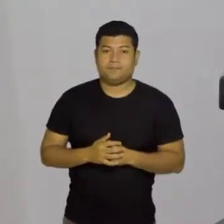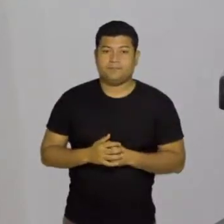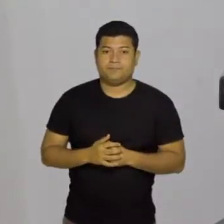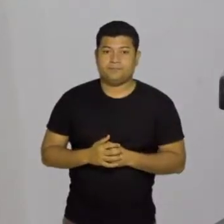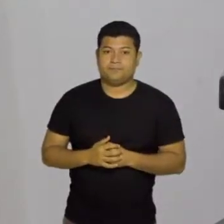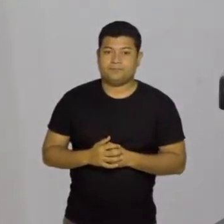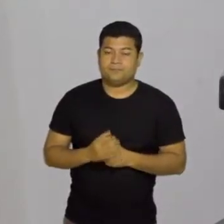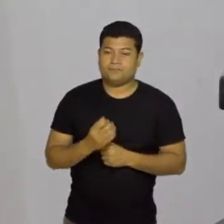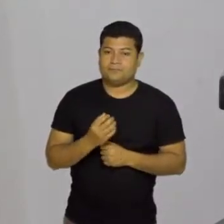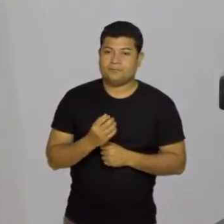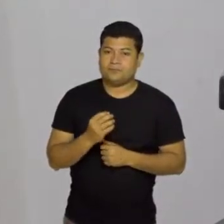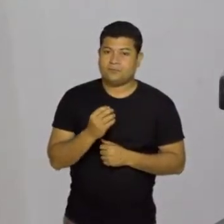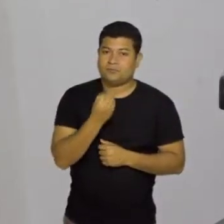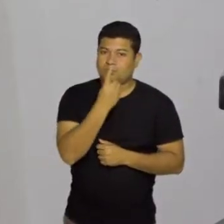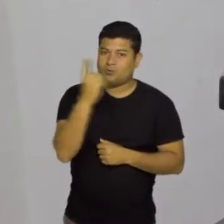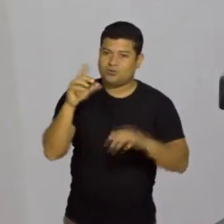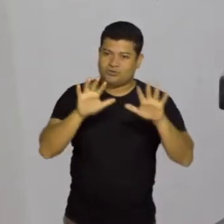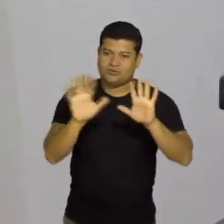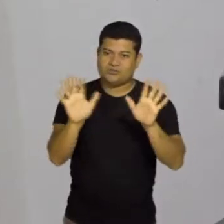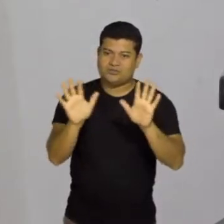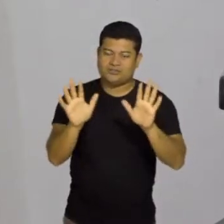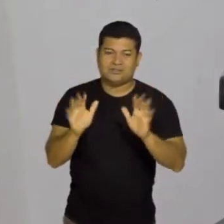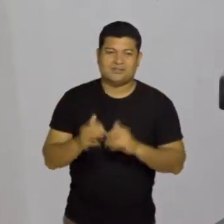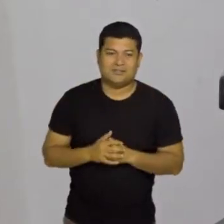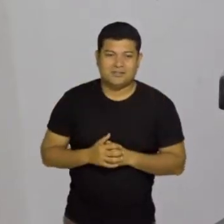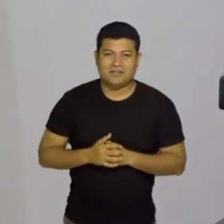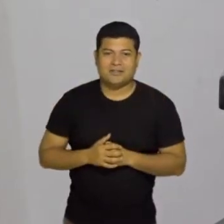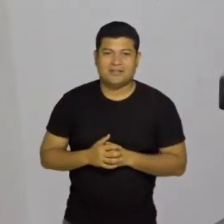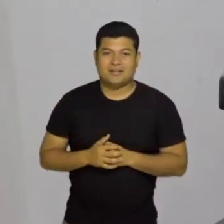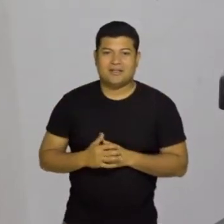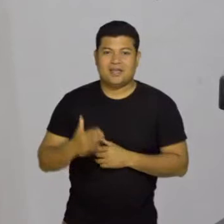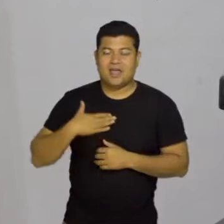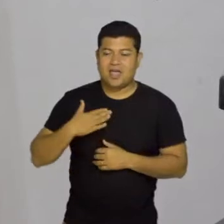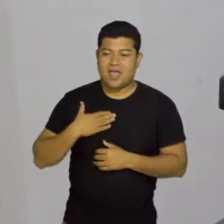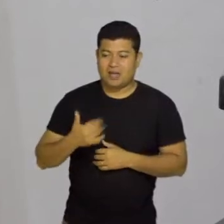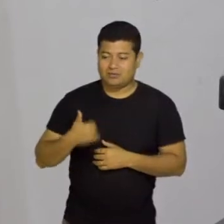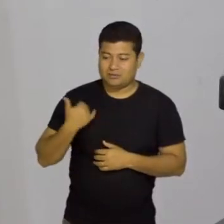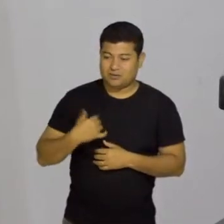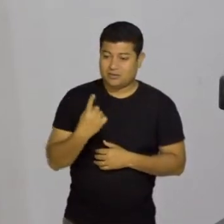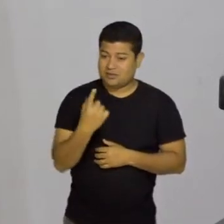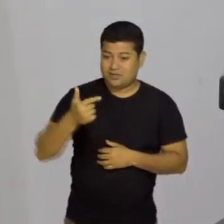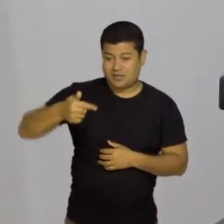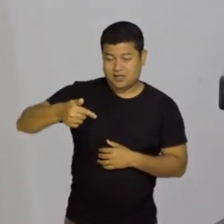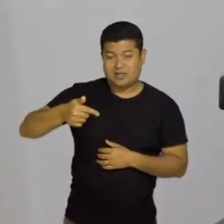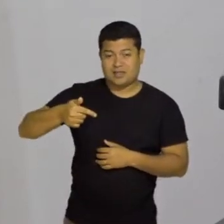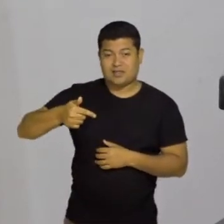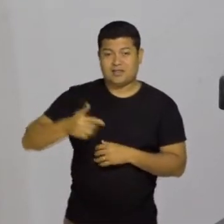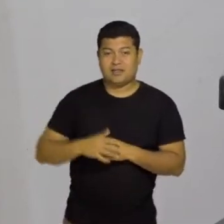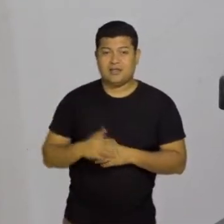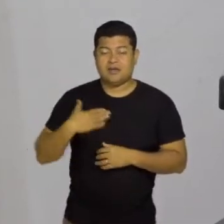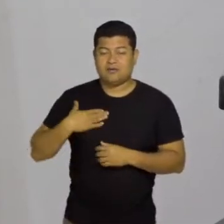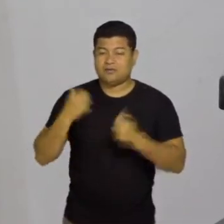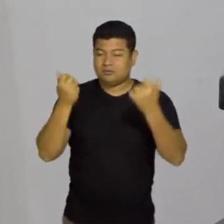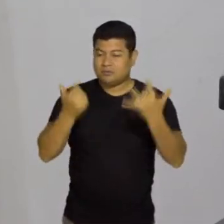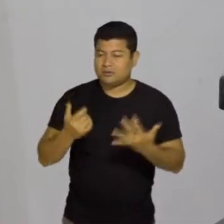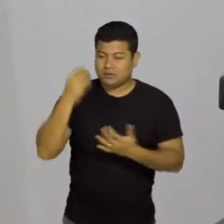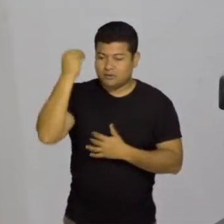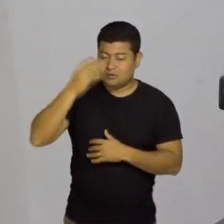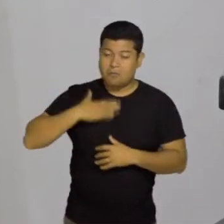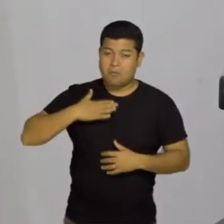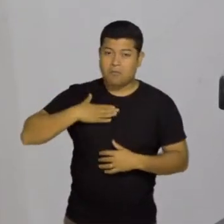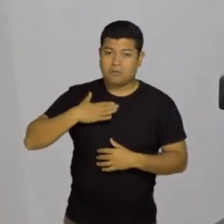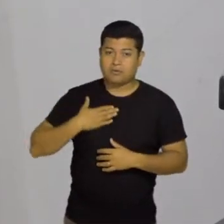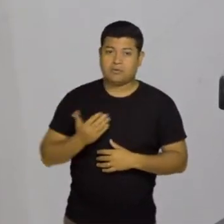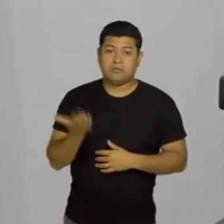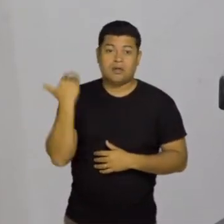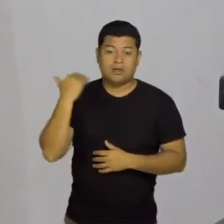Boa tarde a todos. Meu nome é Alexandre, eu tenho 17 anos. Eu vim contar um pouquinho da minha experiência. Há um tempo atrás, eu estava